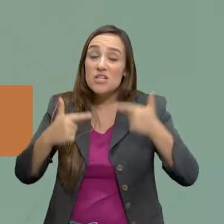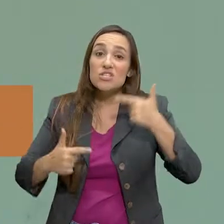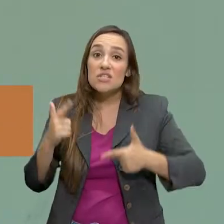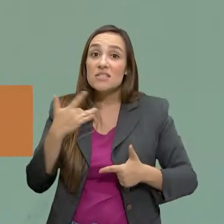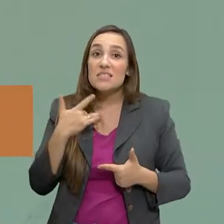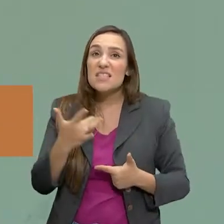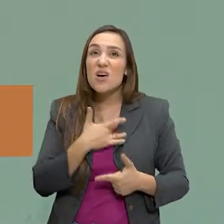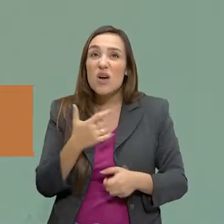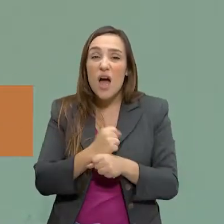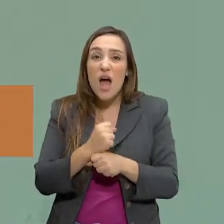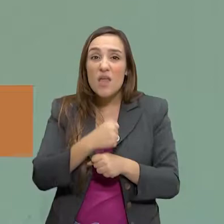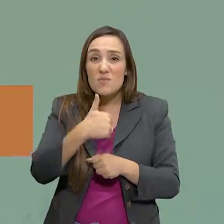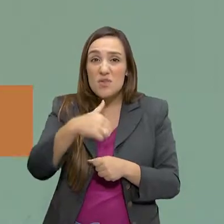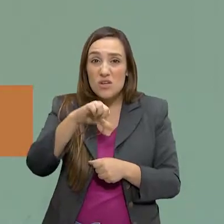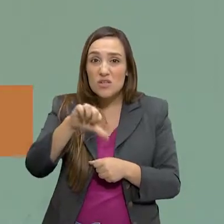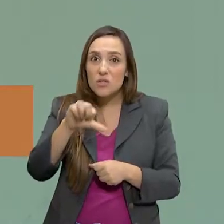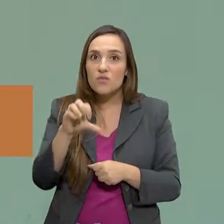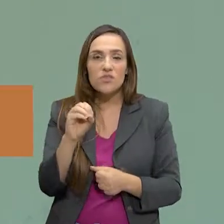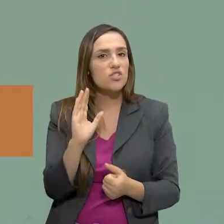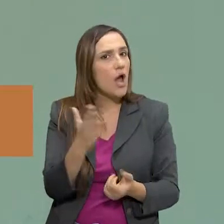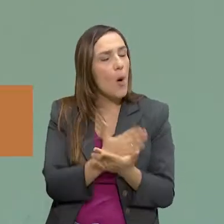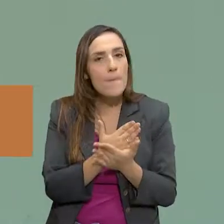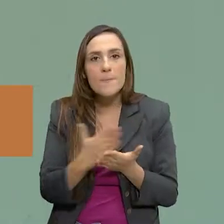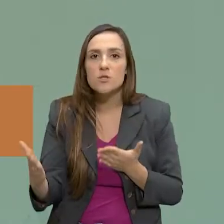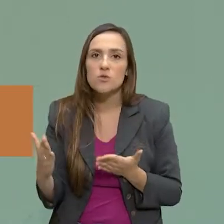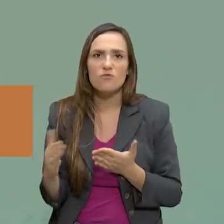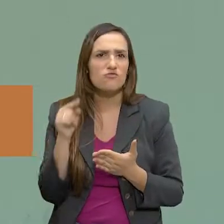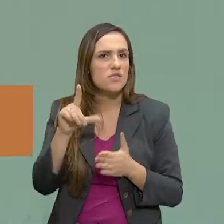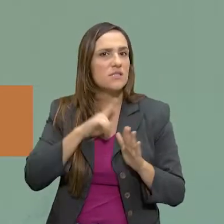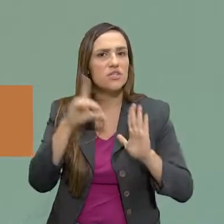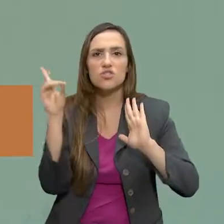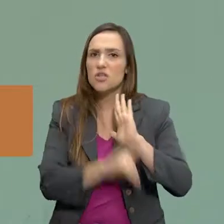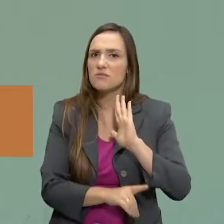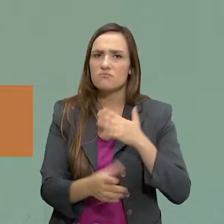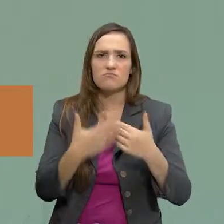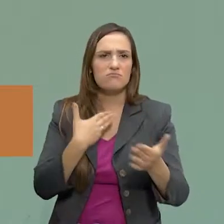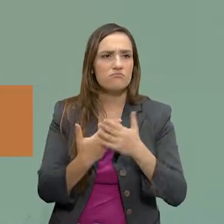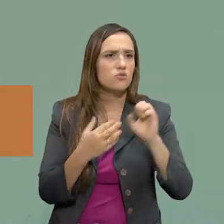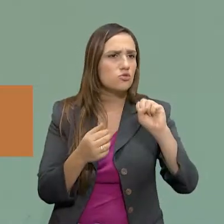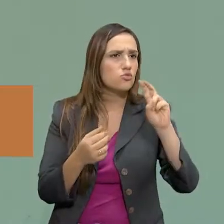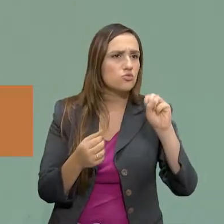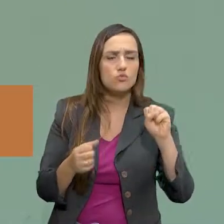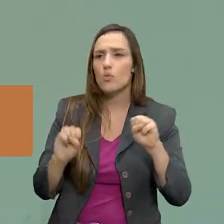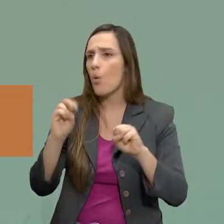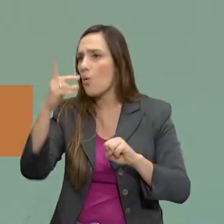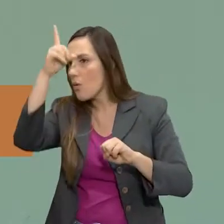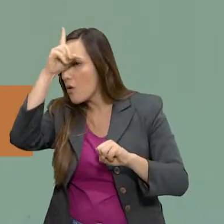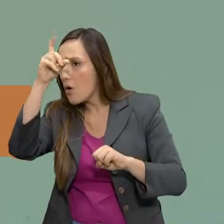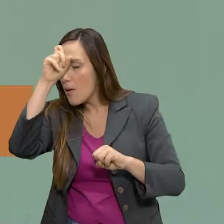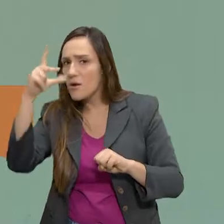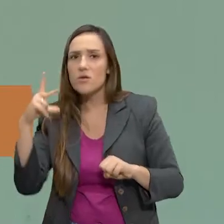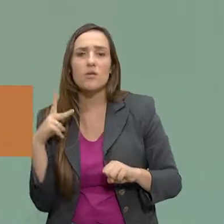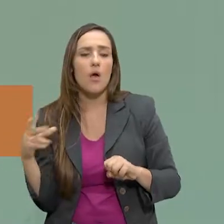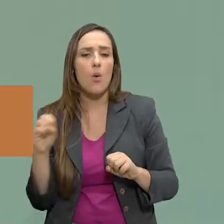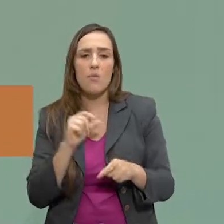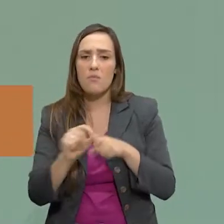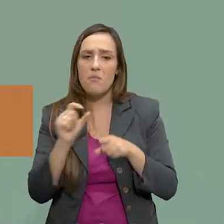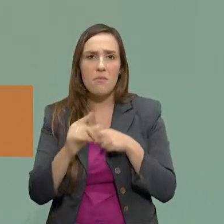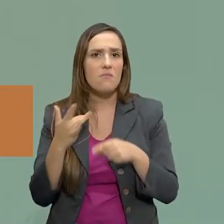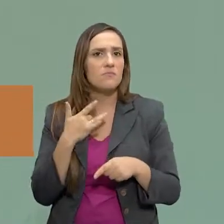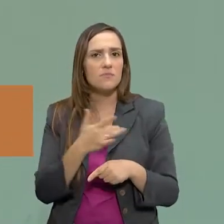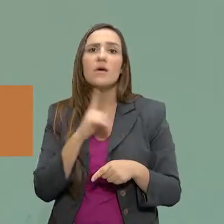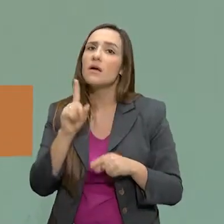parte da Política Nacional de Saúde desde a década de 90 e é direito de todas, né? Seja atendida pelo SUS, um